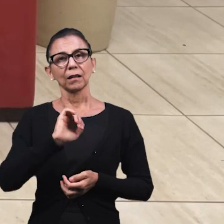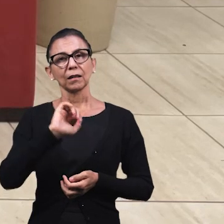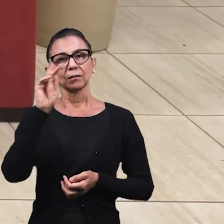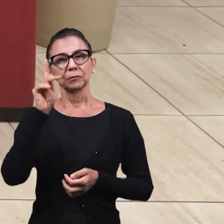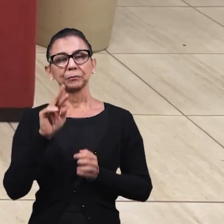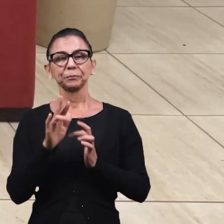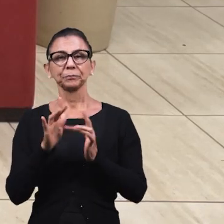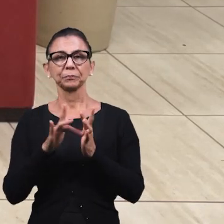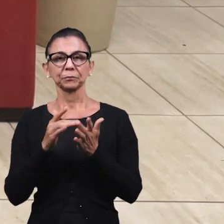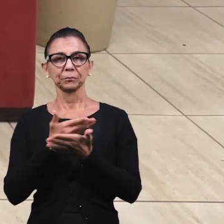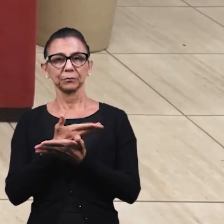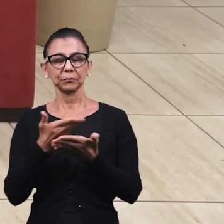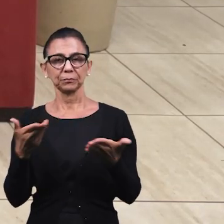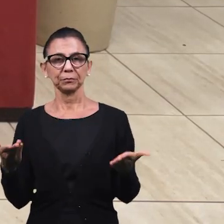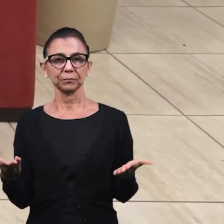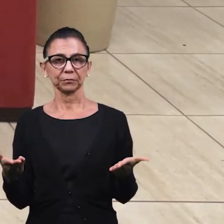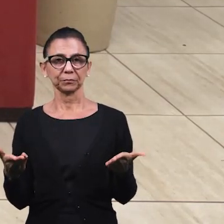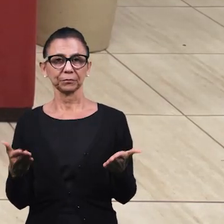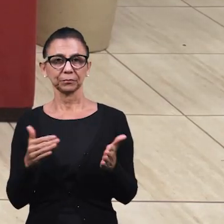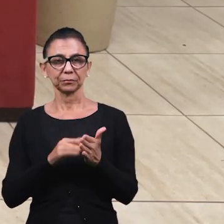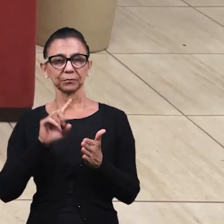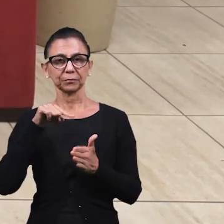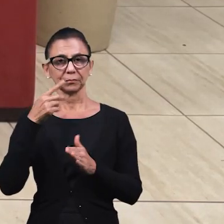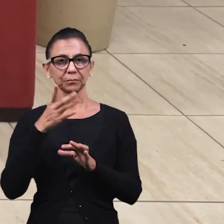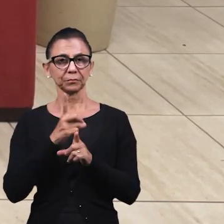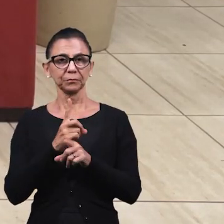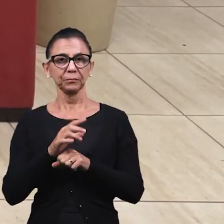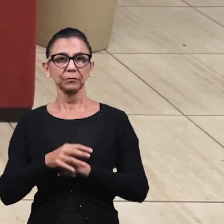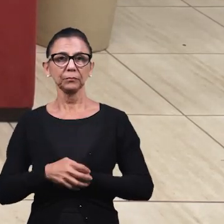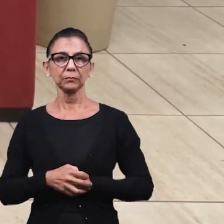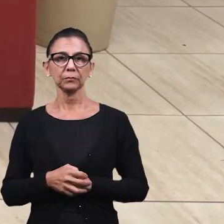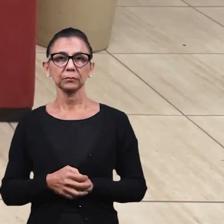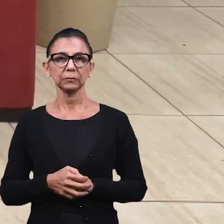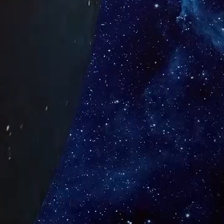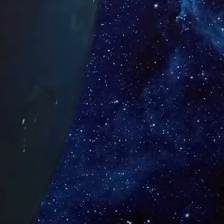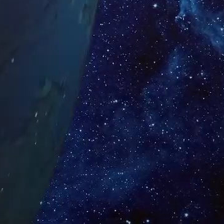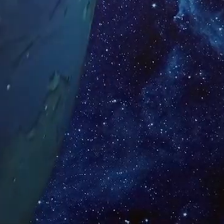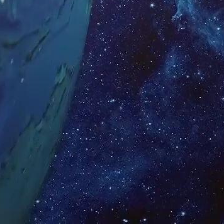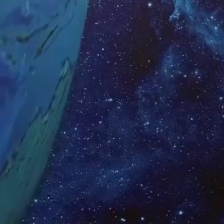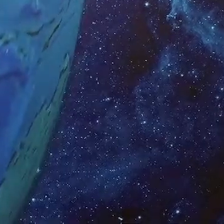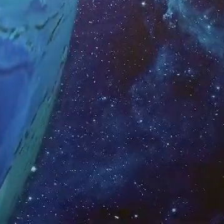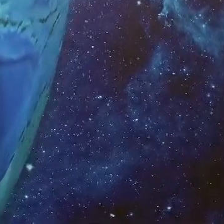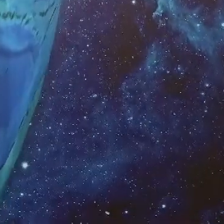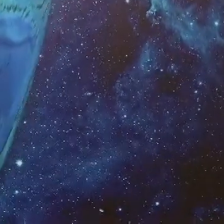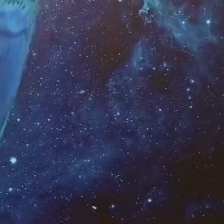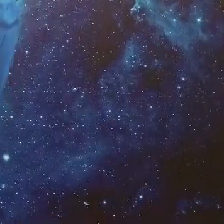despedimos dos nossos irmãos. A paz do Senhor Jesus. Até o nosso próximo encontro.